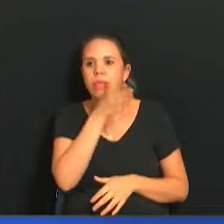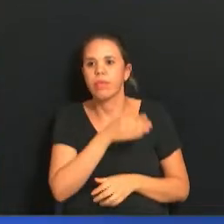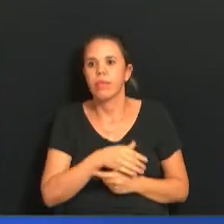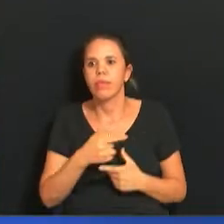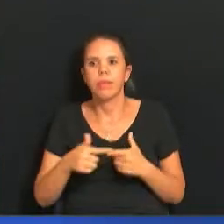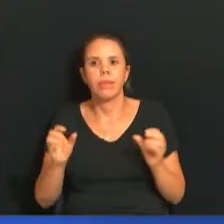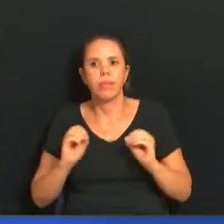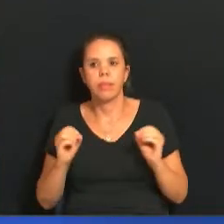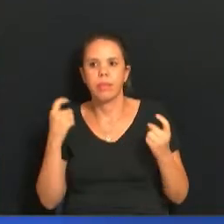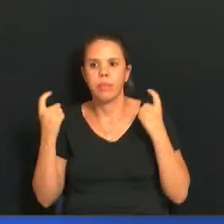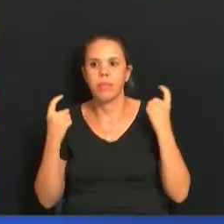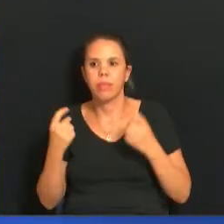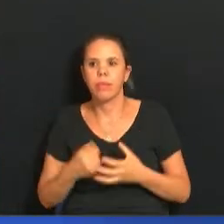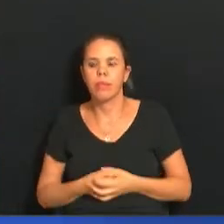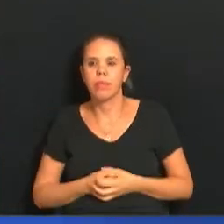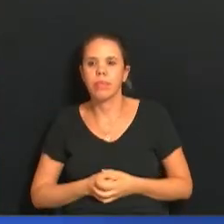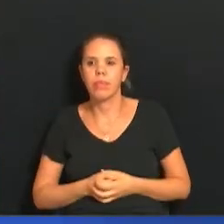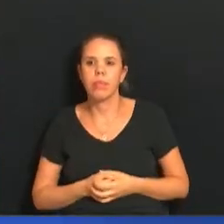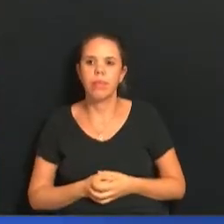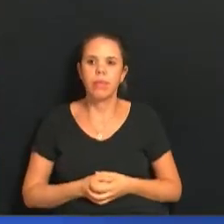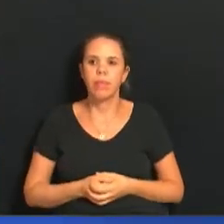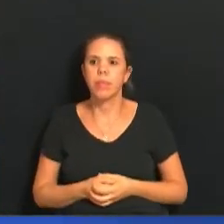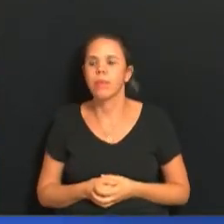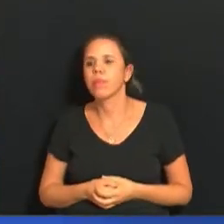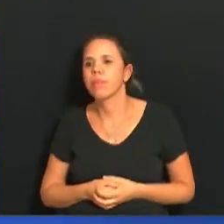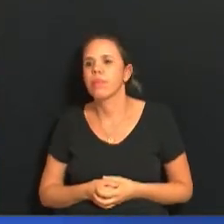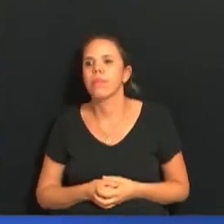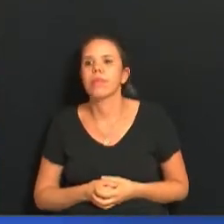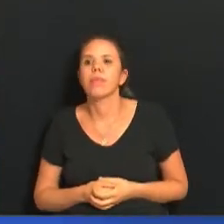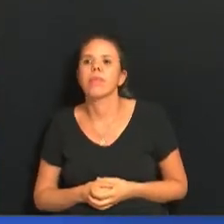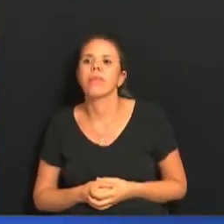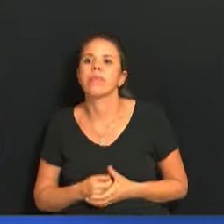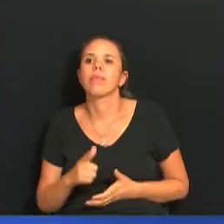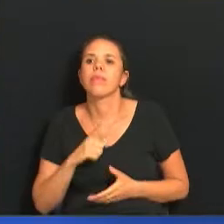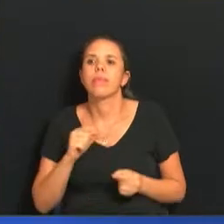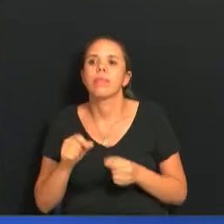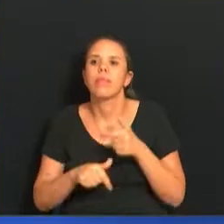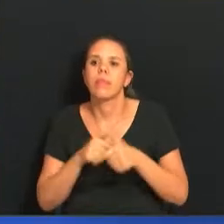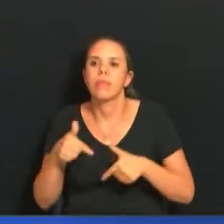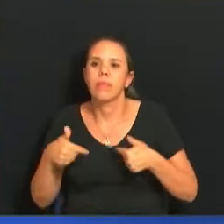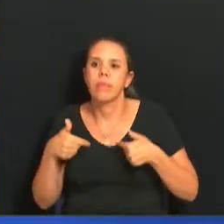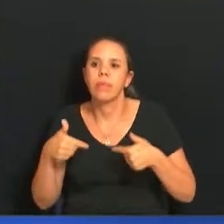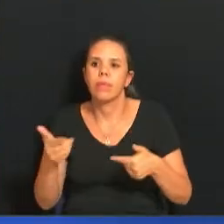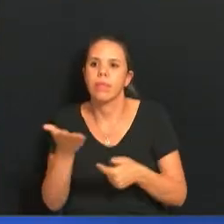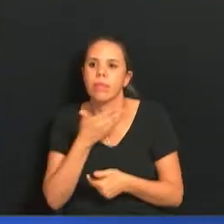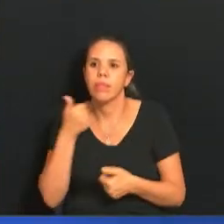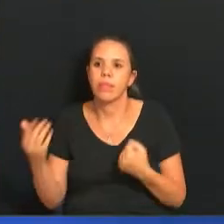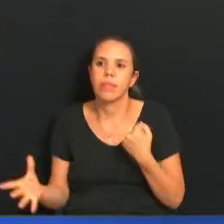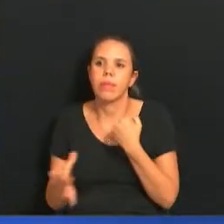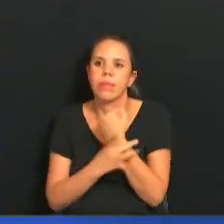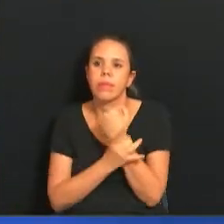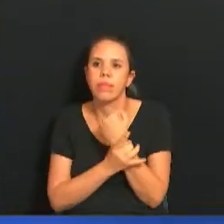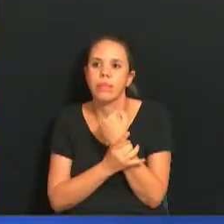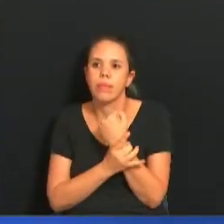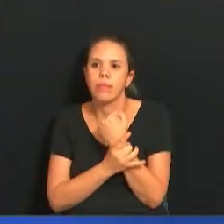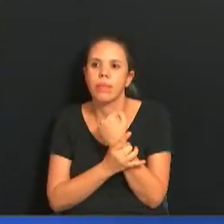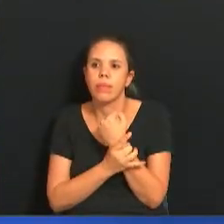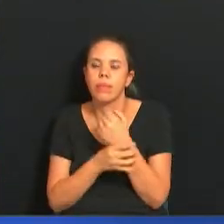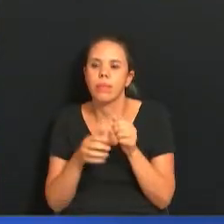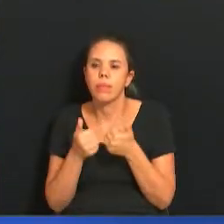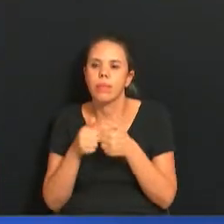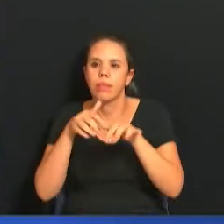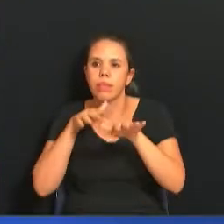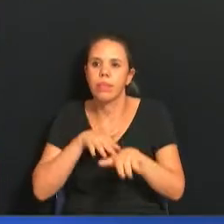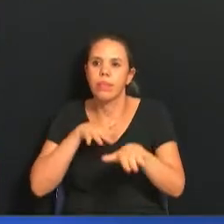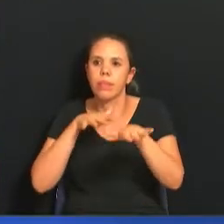grandes preocupações. Nós temos feito muitas ações para melhorar a segurança no nosso trânsito em